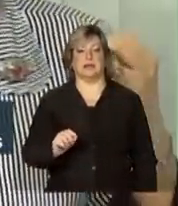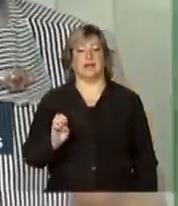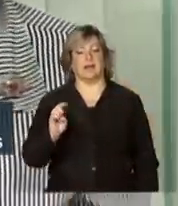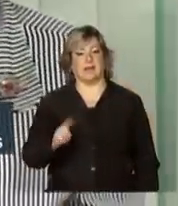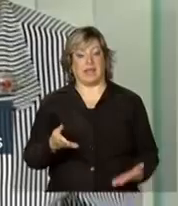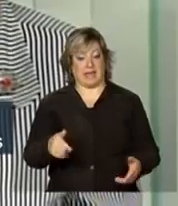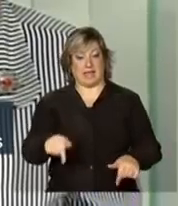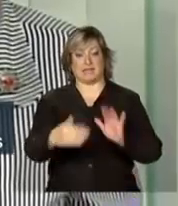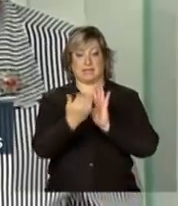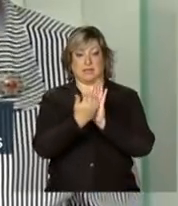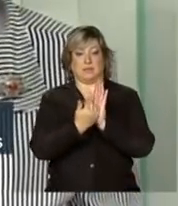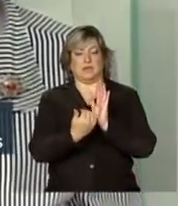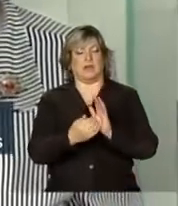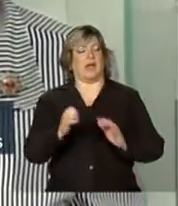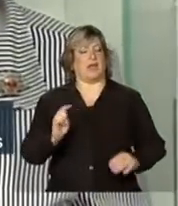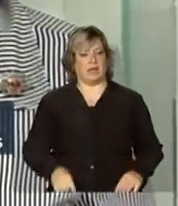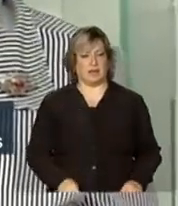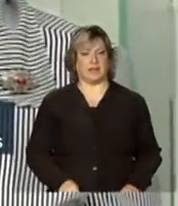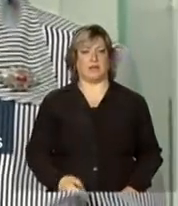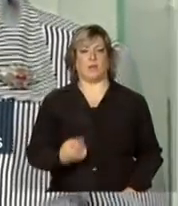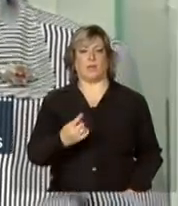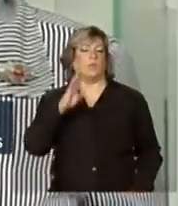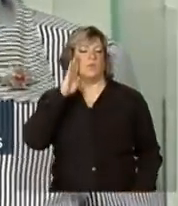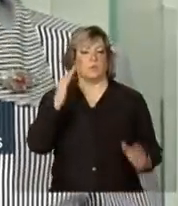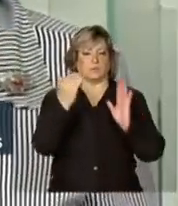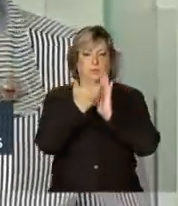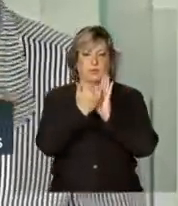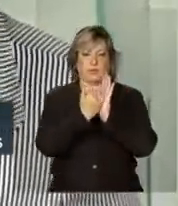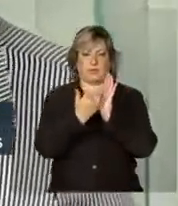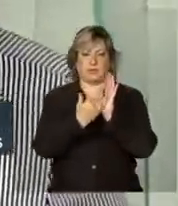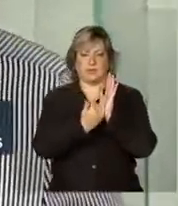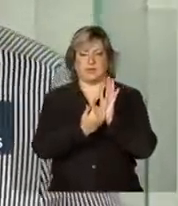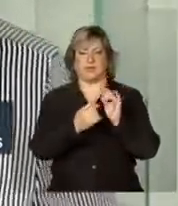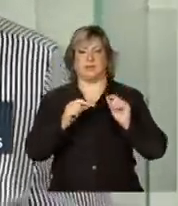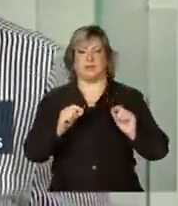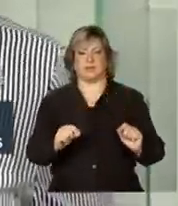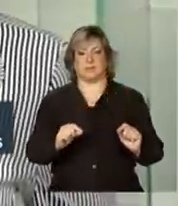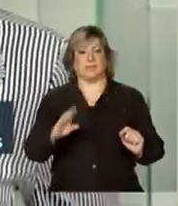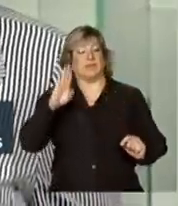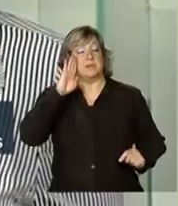esse programa é um dos programas, é um